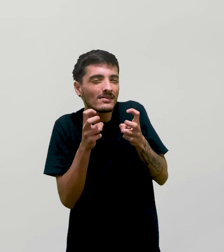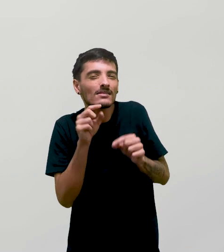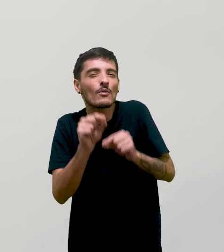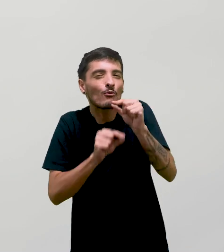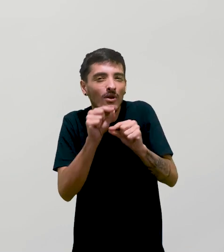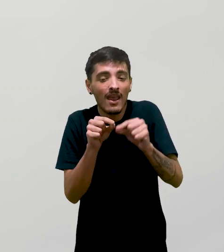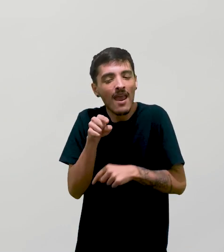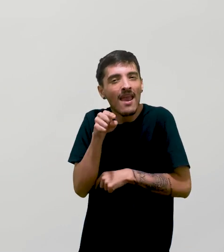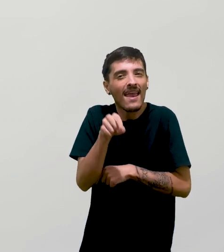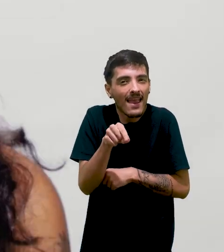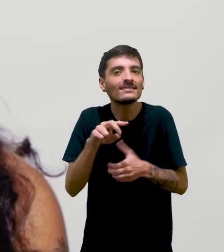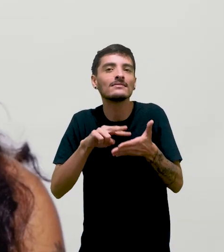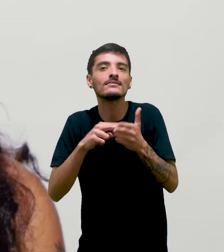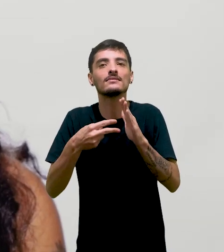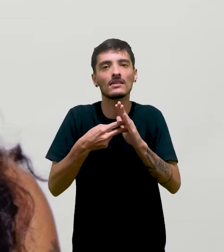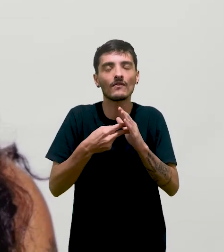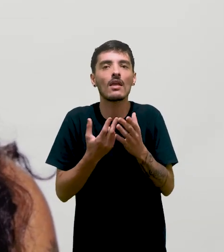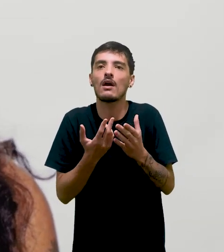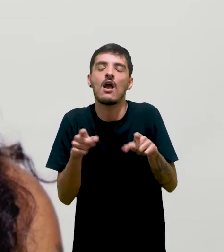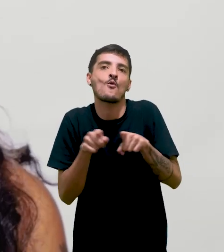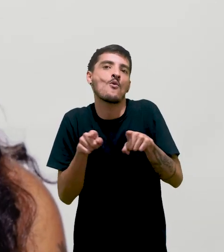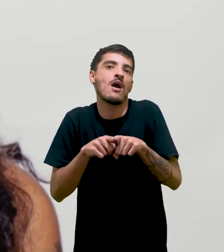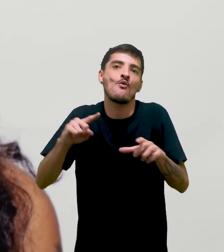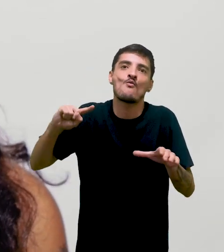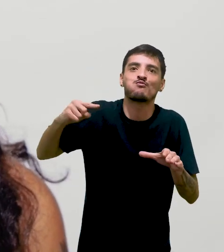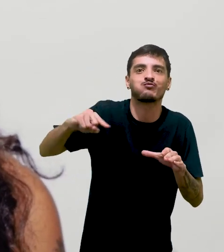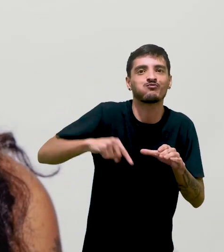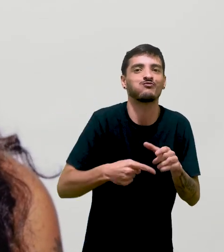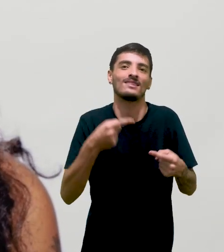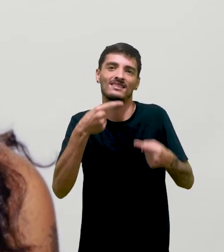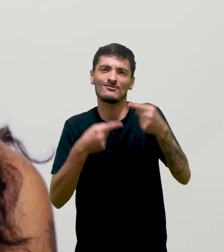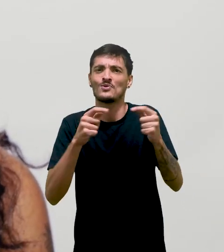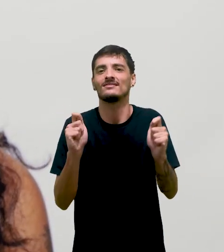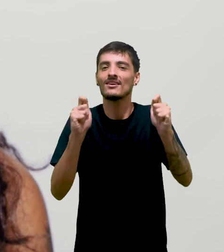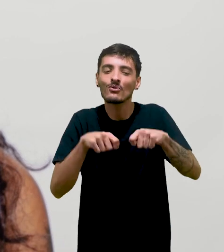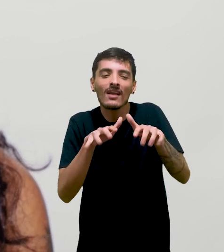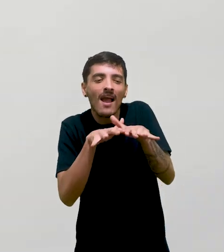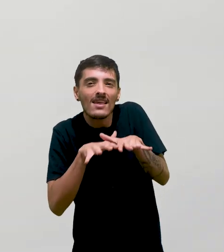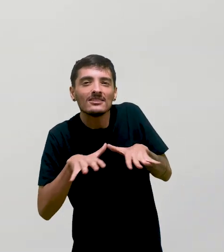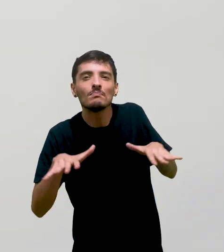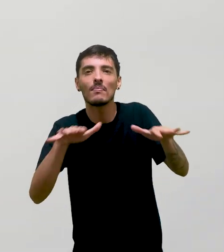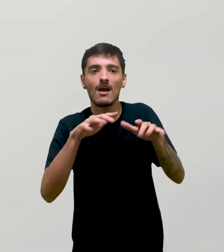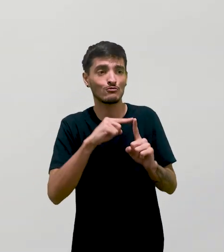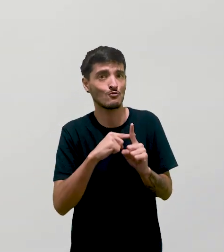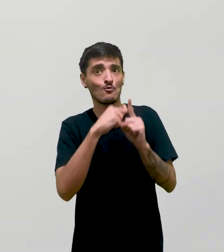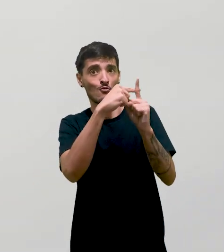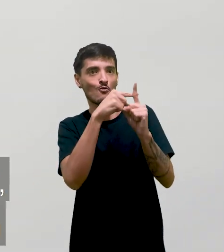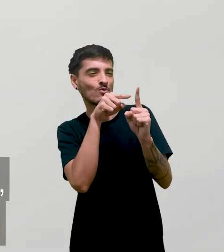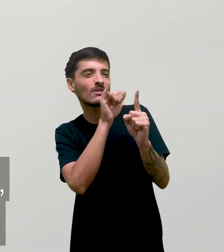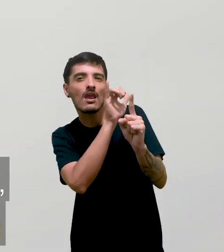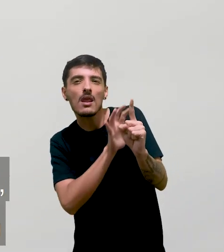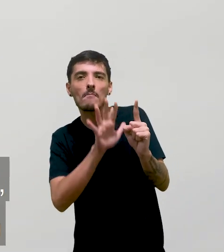jogadas mais brilhantes no futebol. Então você vê a quantidade de camadas discursivas presentes nessas imagens. Do ponto de vista do